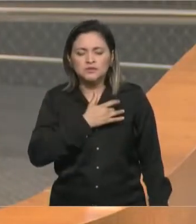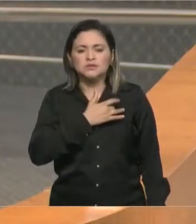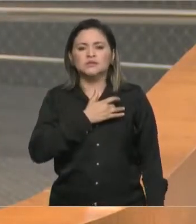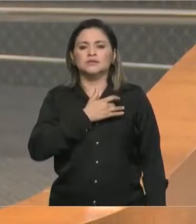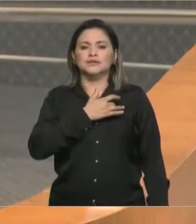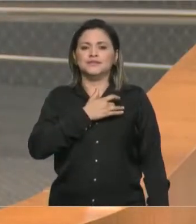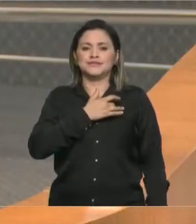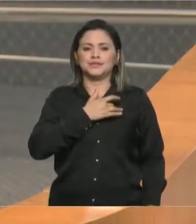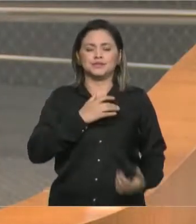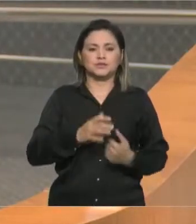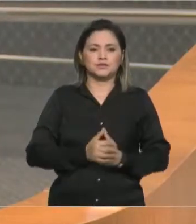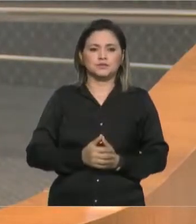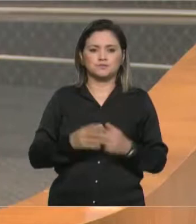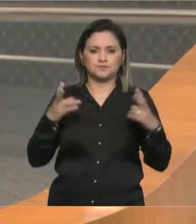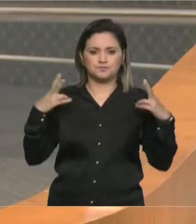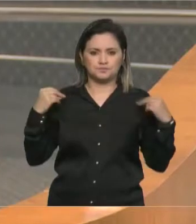UPAs,